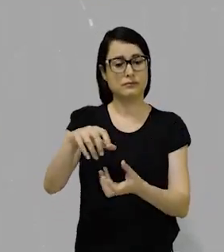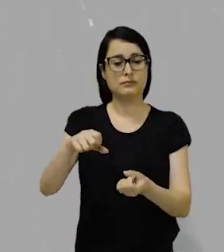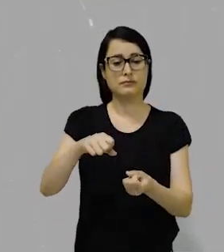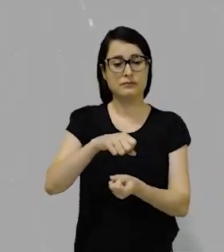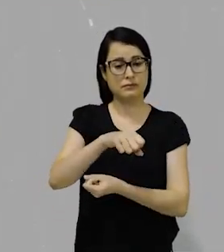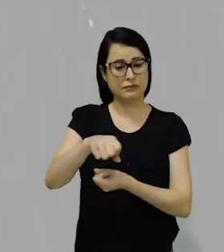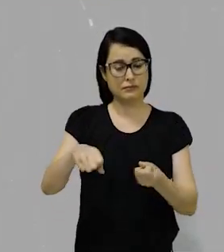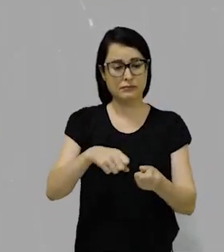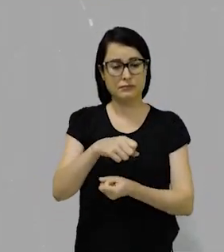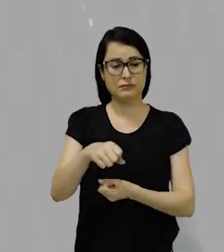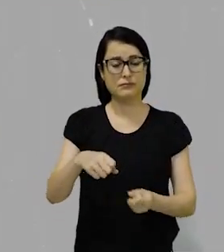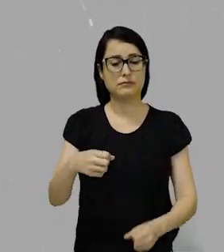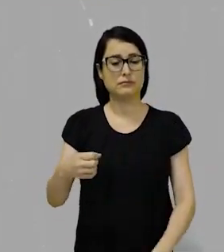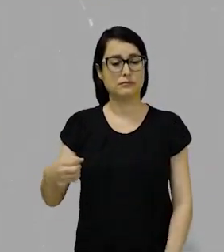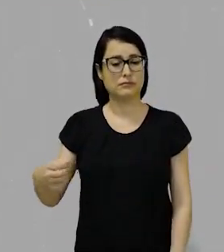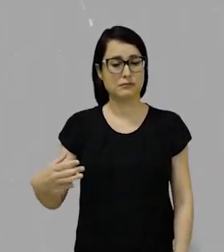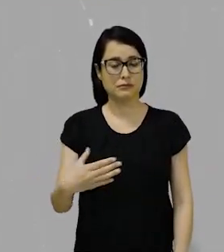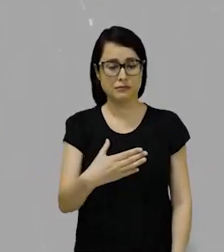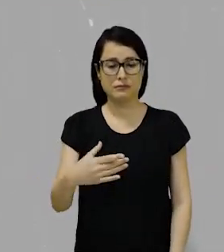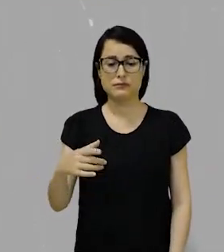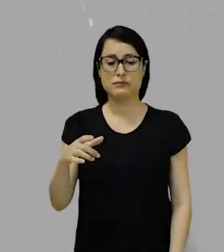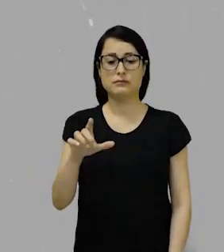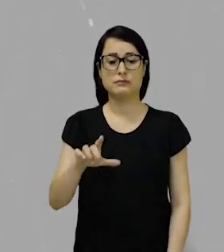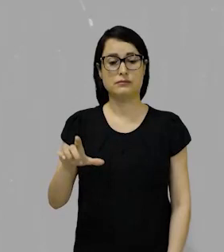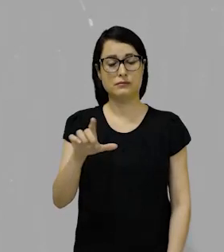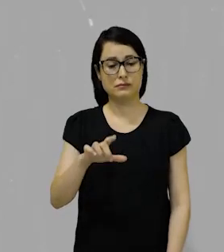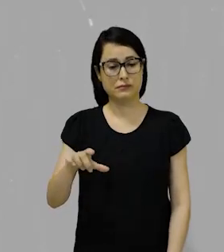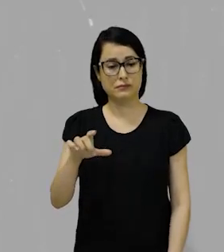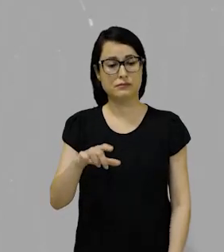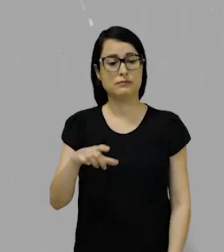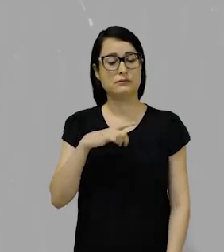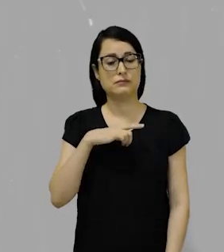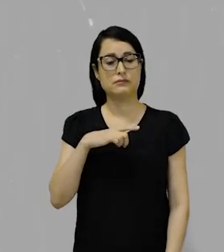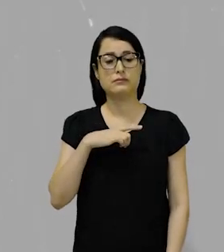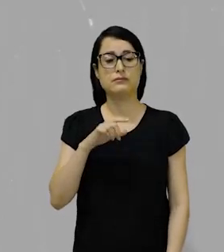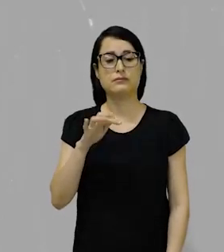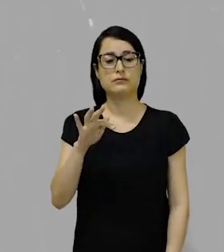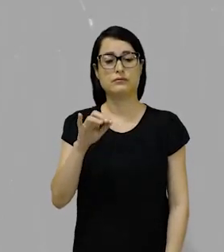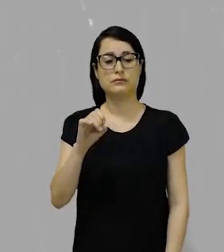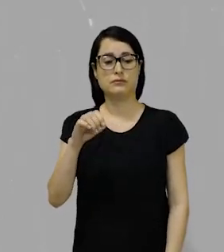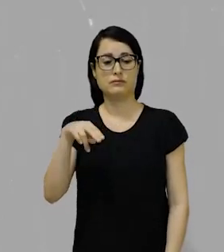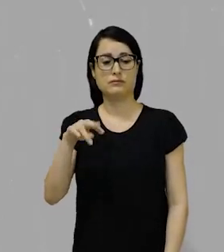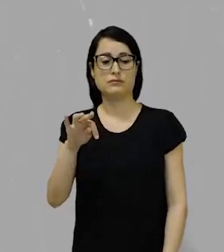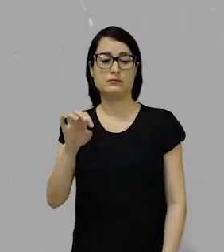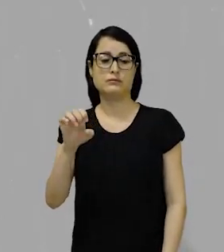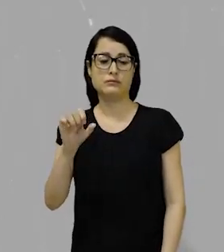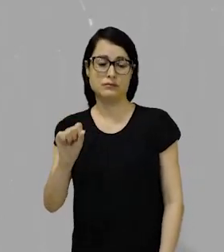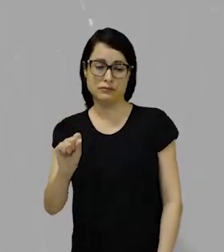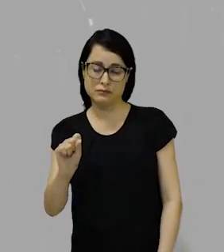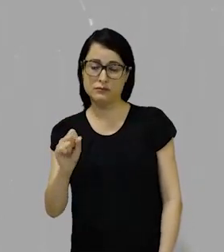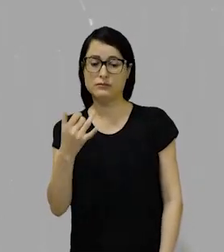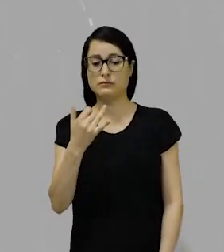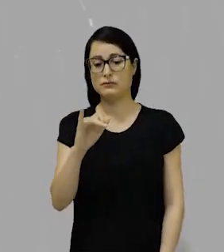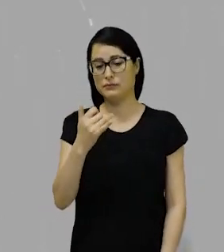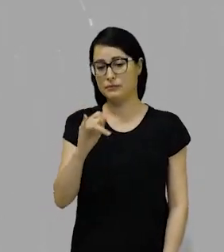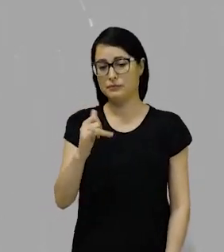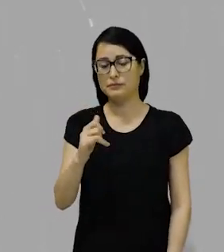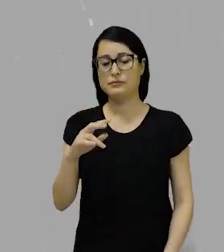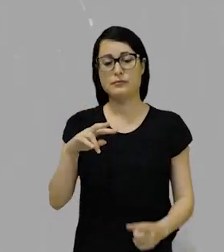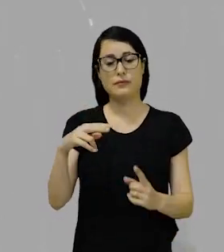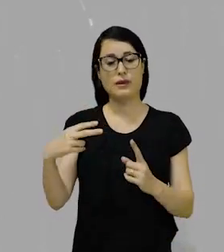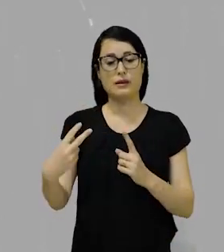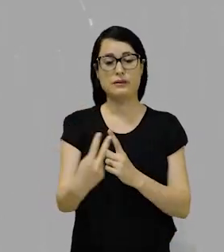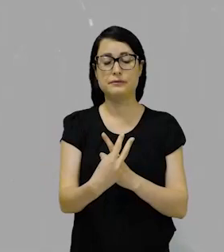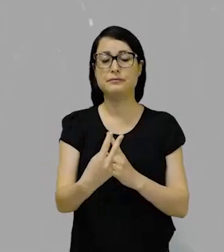nova lógica de mercado. Olha aí, ó, fontes de energia, galera, tá? Que, por exemplo, abrem